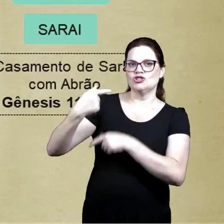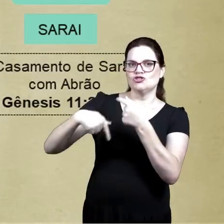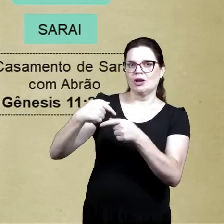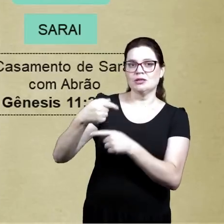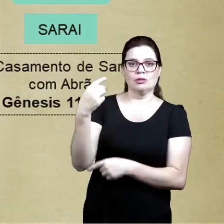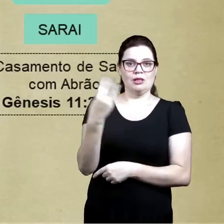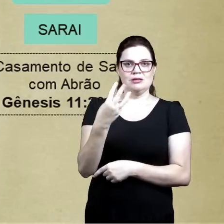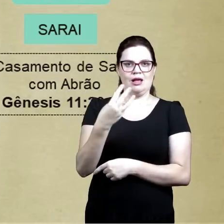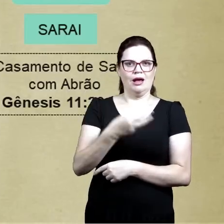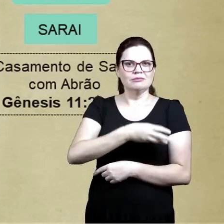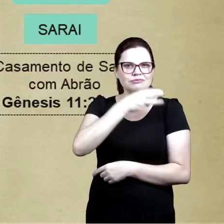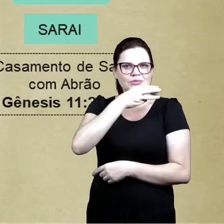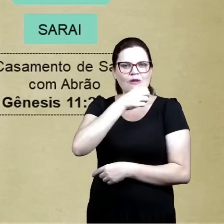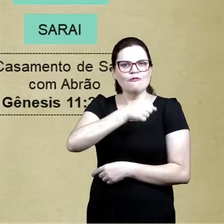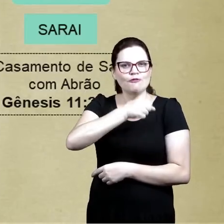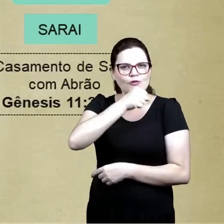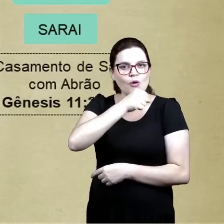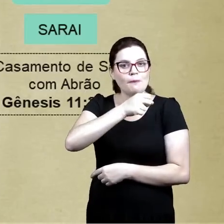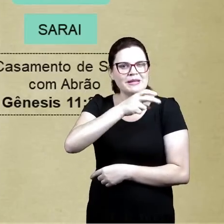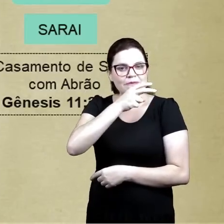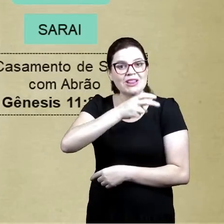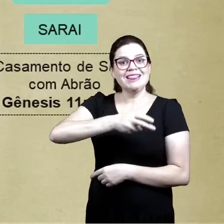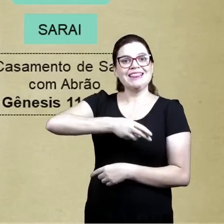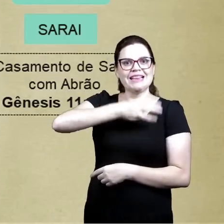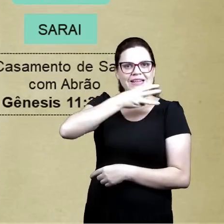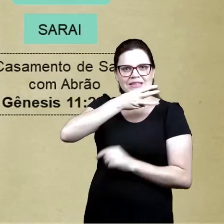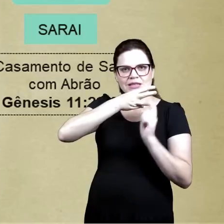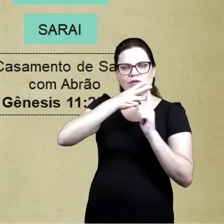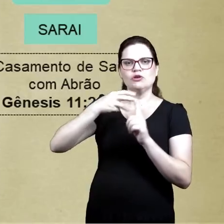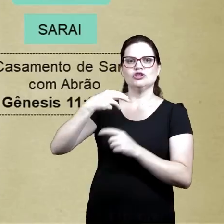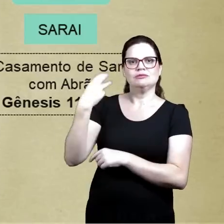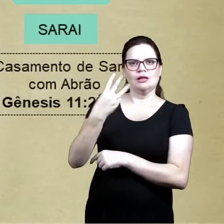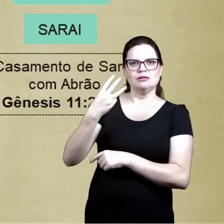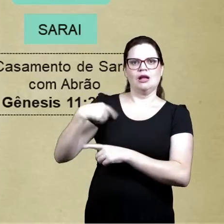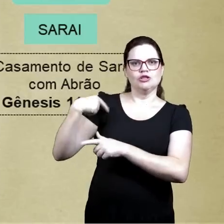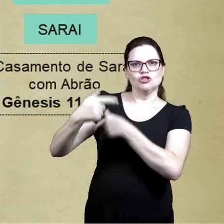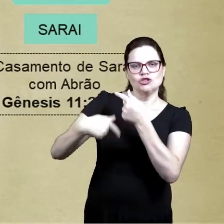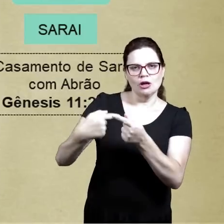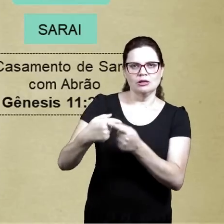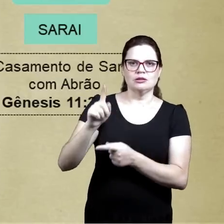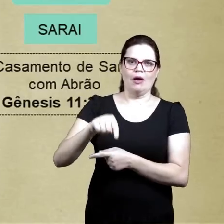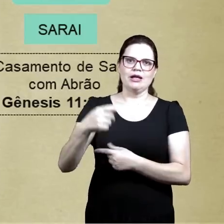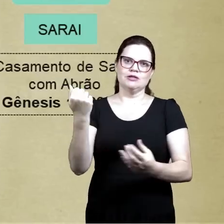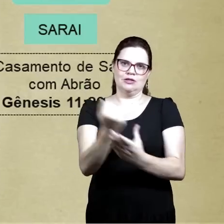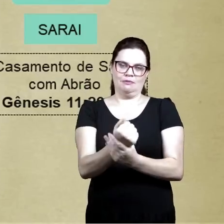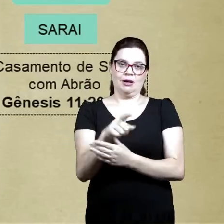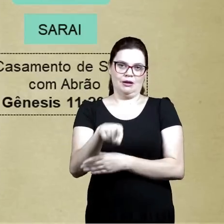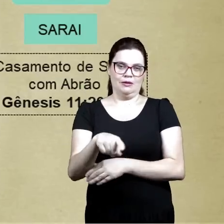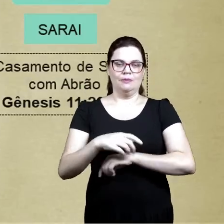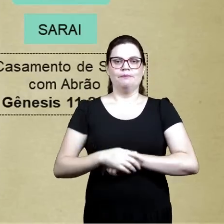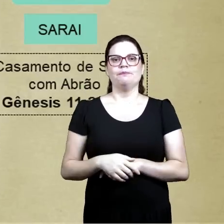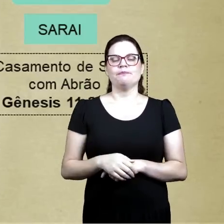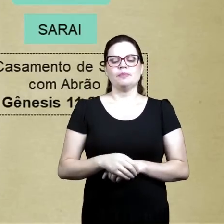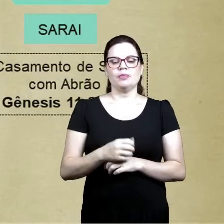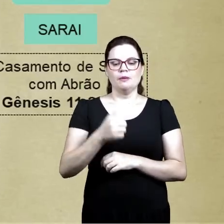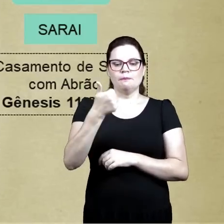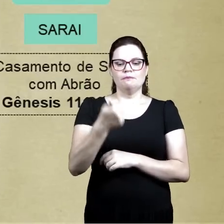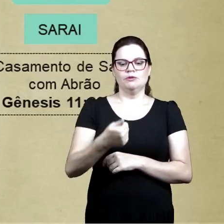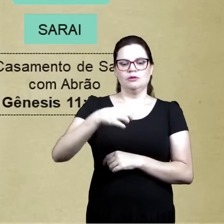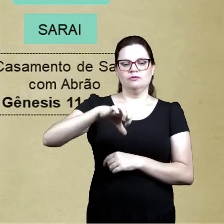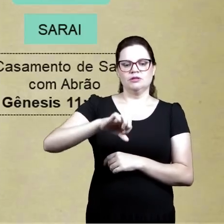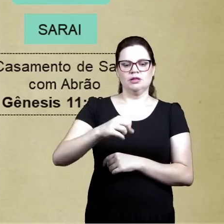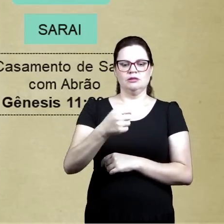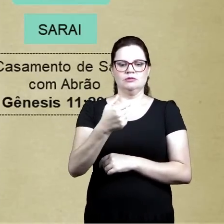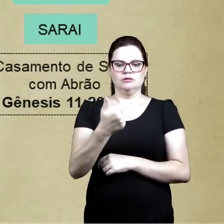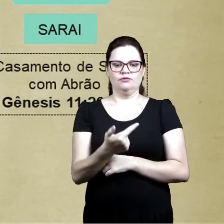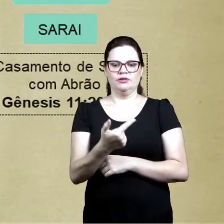Abraão, né? Vamos chamá-lo como ainda antes de Deus mudar o seu nome. E em 1927,